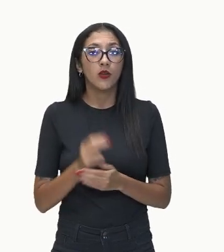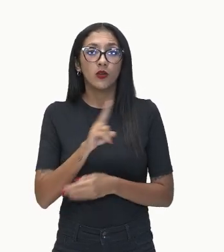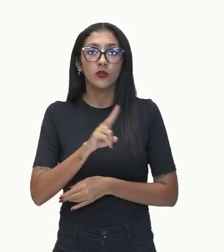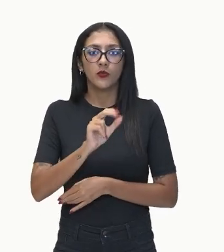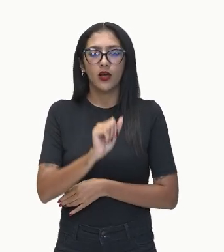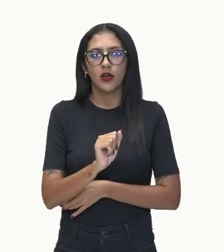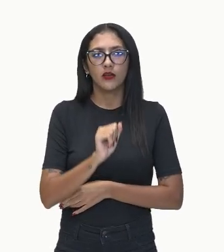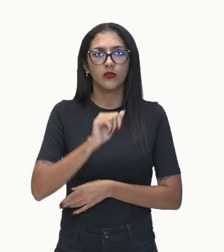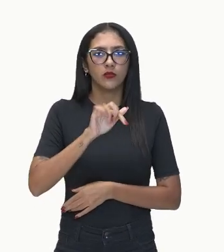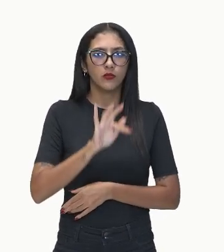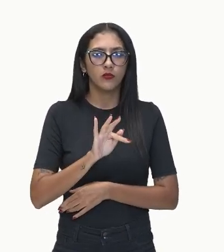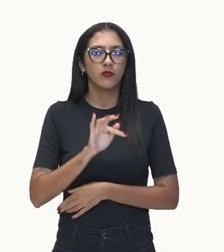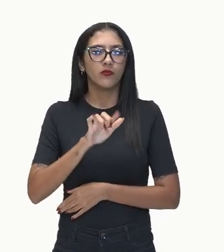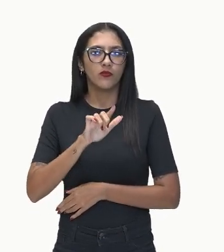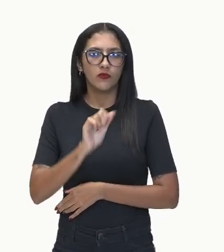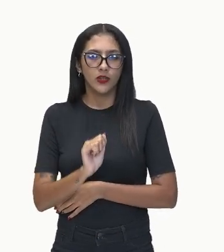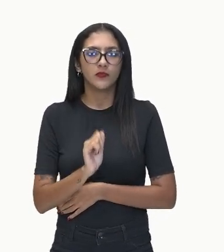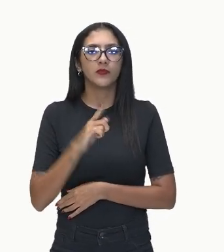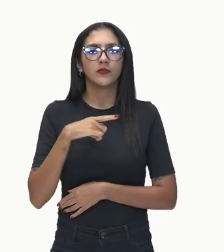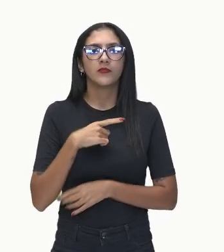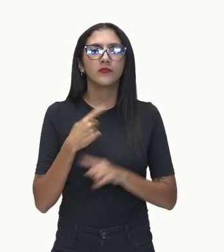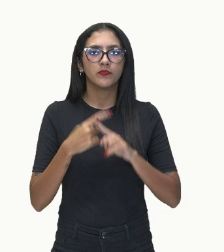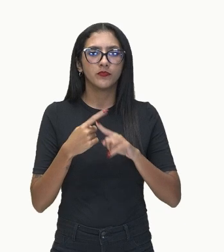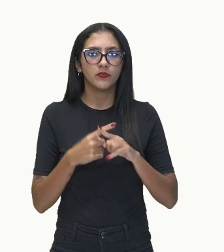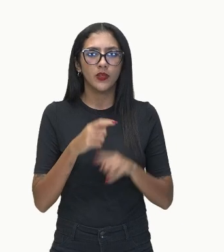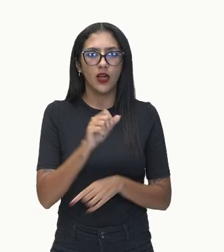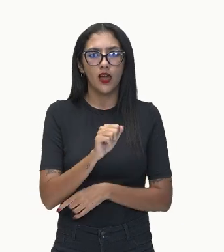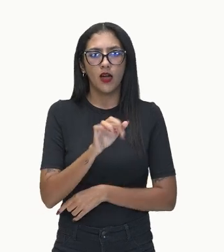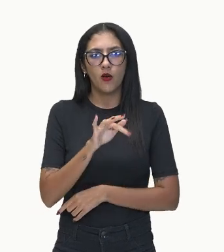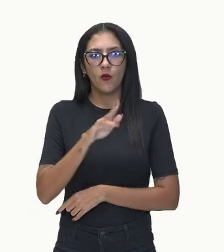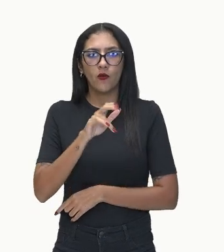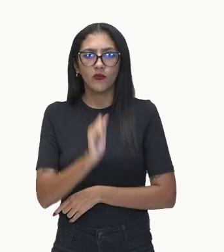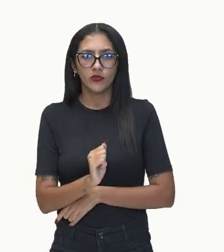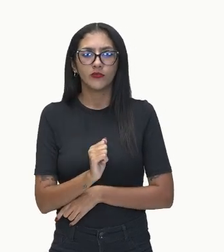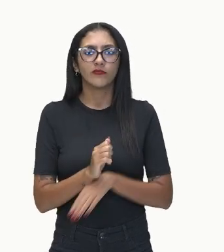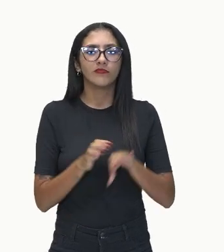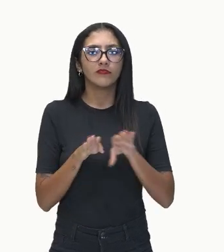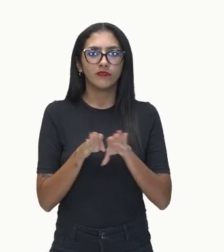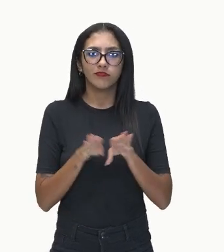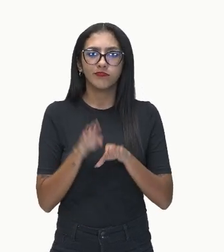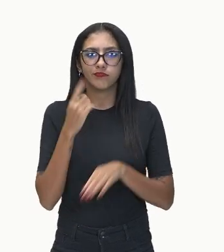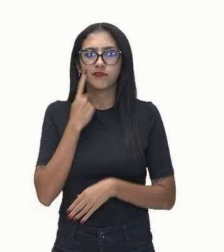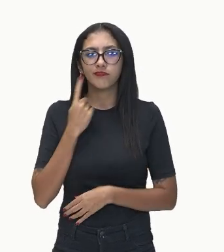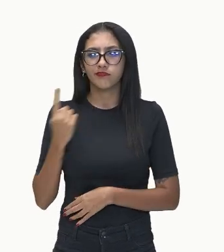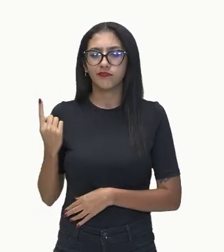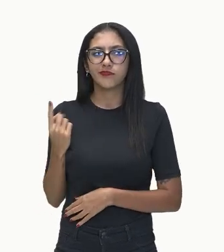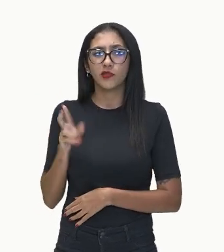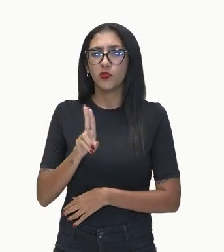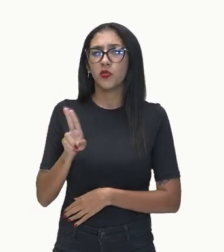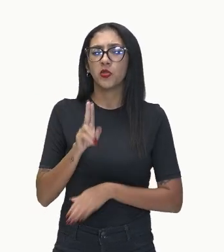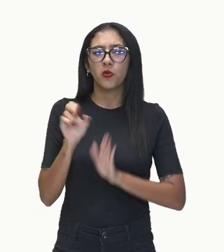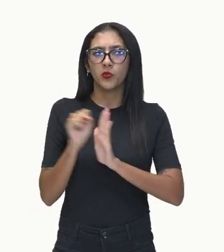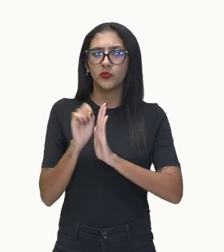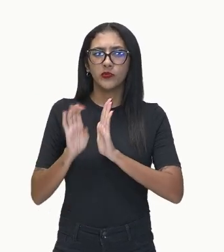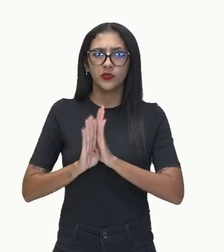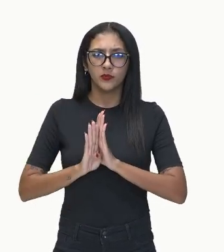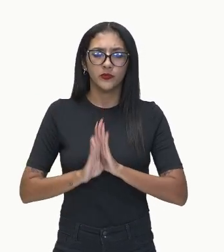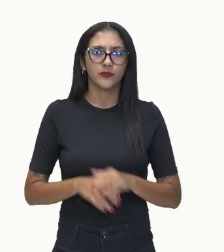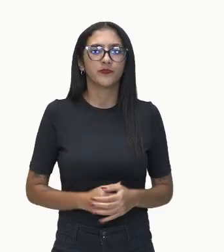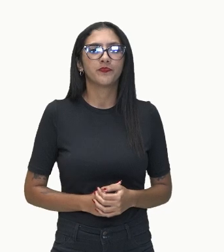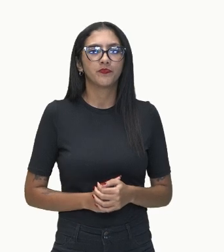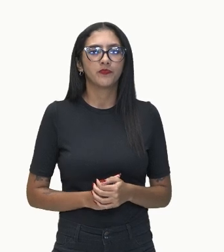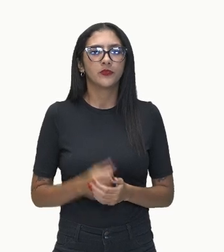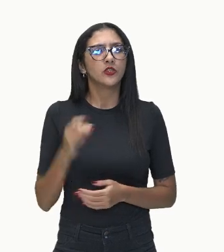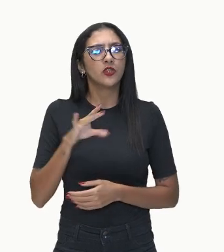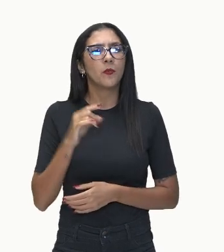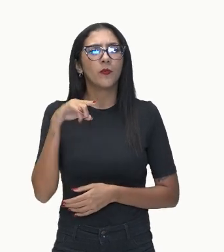aqui está alfa-hidroxinaftaleno. E esses das laterais são chamados de carbonos beta. Só para reconhecer aqui a